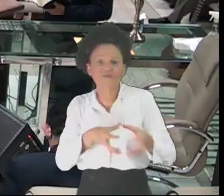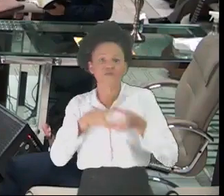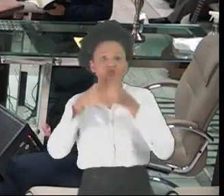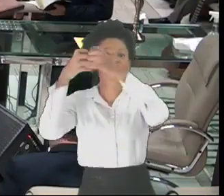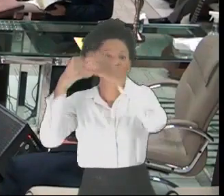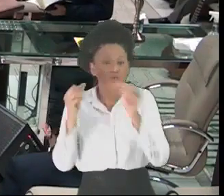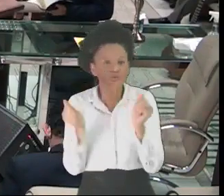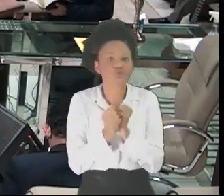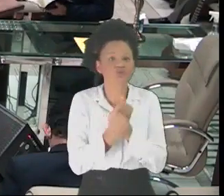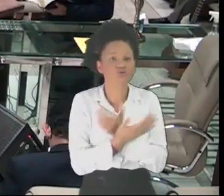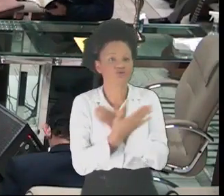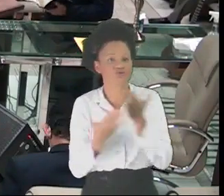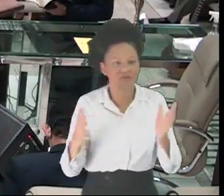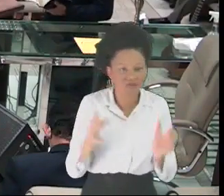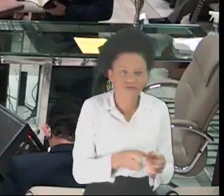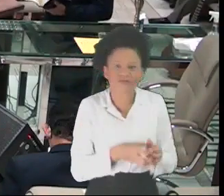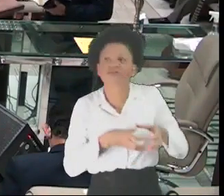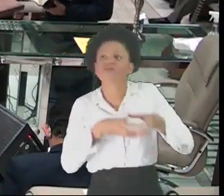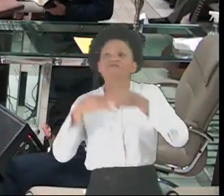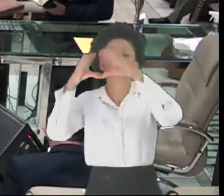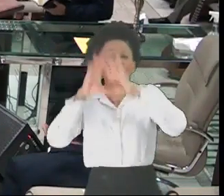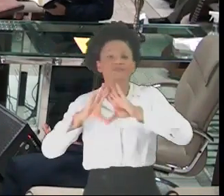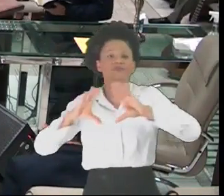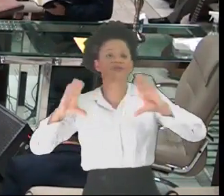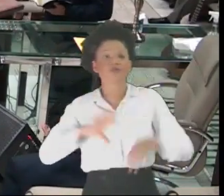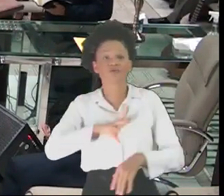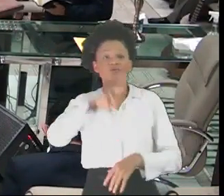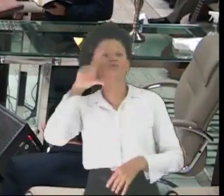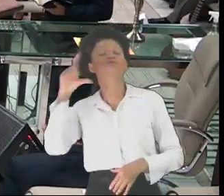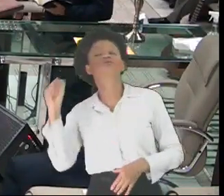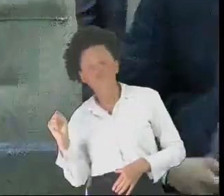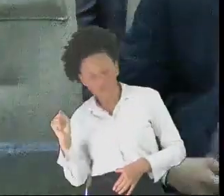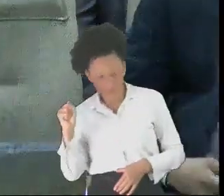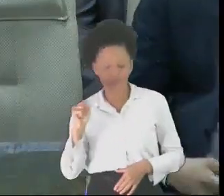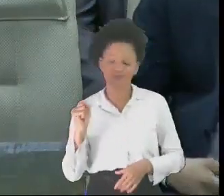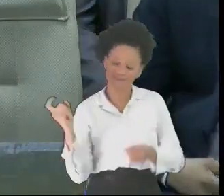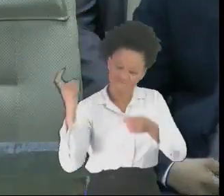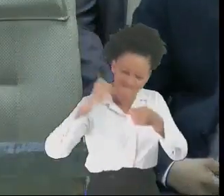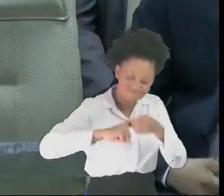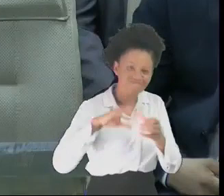na igreja, ele vai ser retirado com a igreja da terra no dia da redenção da igreja.